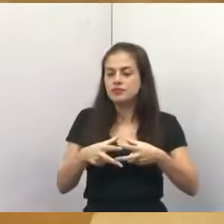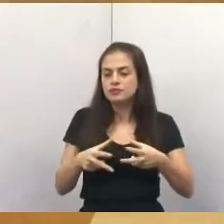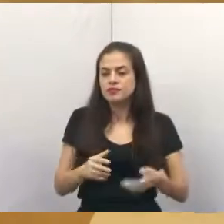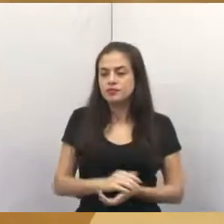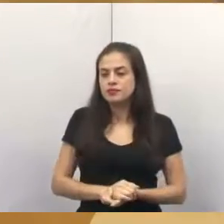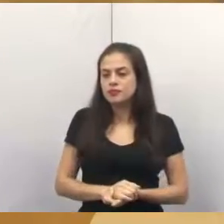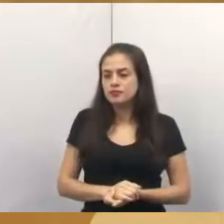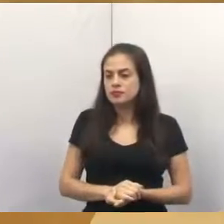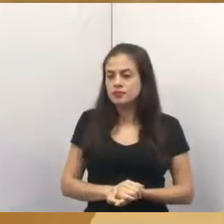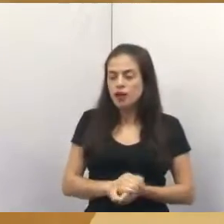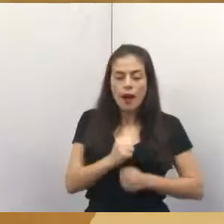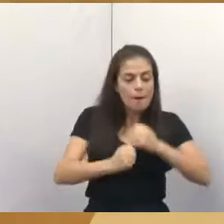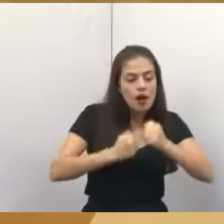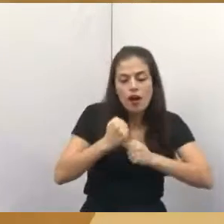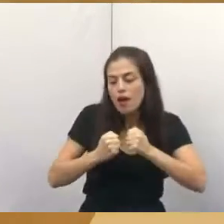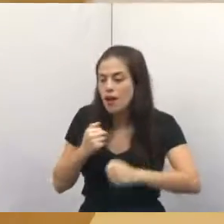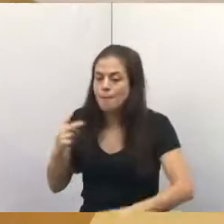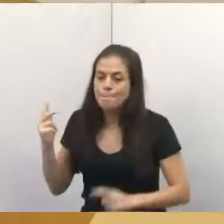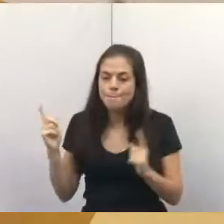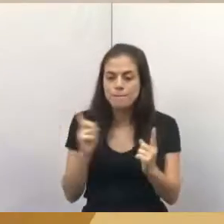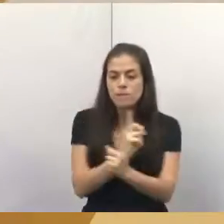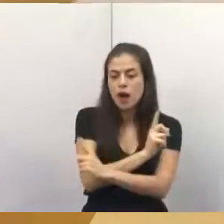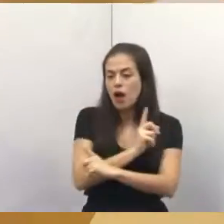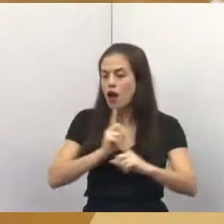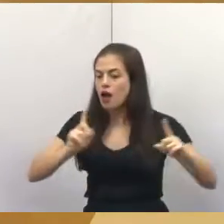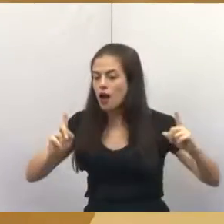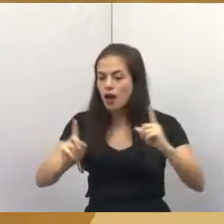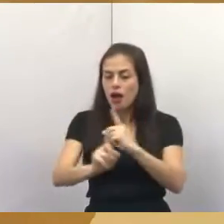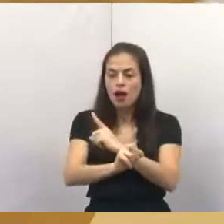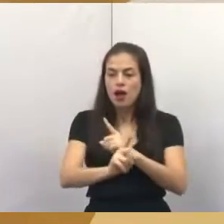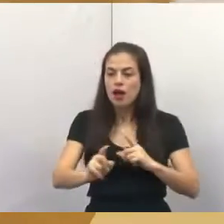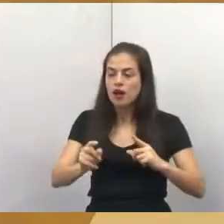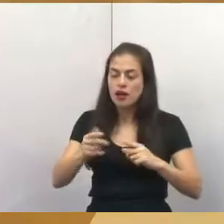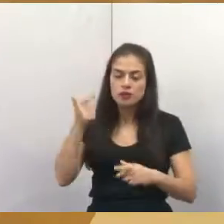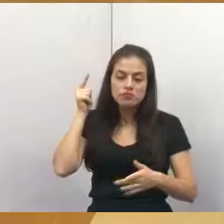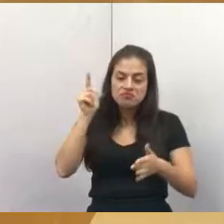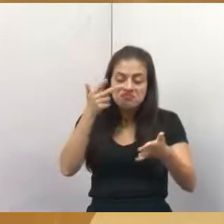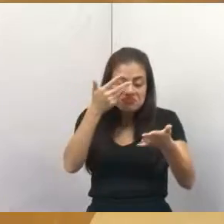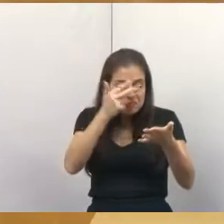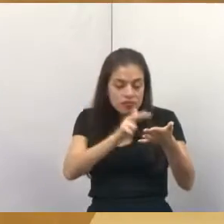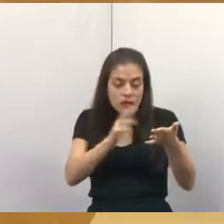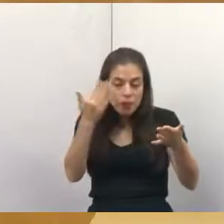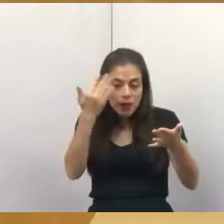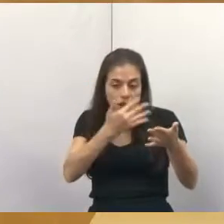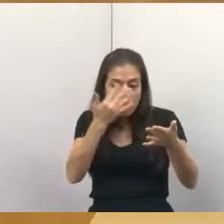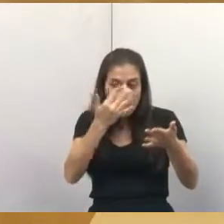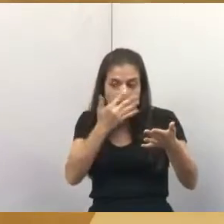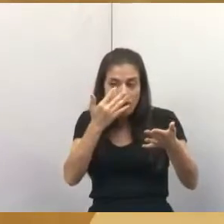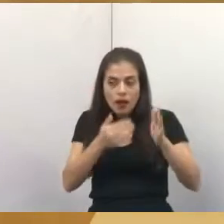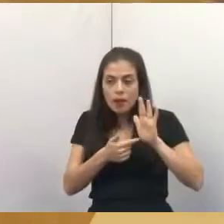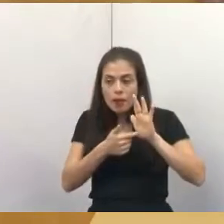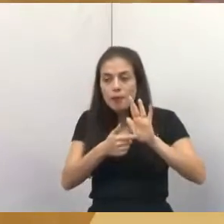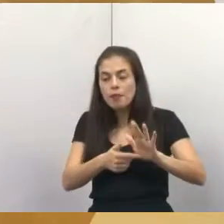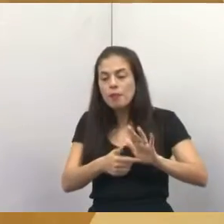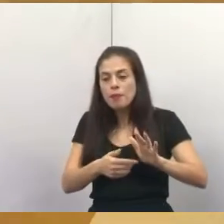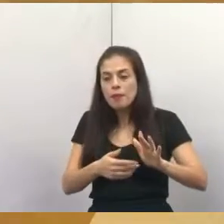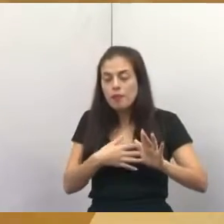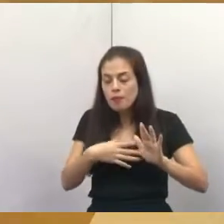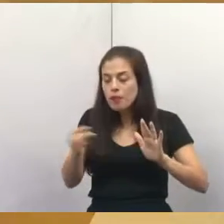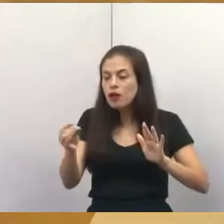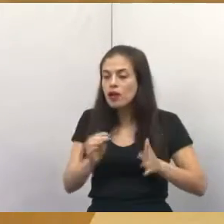tudo correndo, aí não dá tempo nem de ver. Aí é expertise, né? Ninguém viu mesmo? Vai passar, põe que vai passar. Ninguém vai